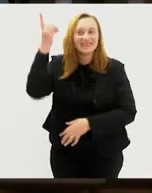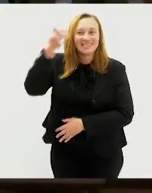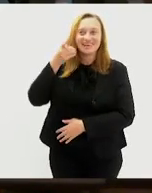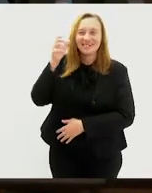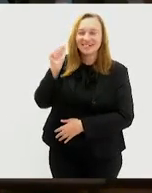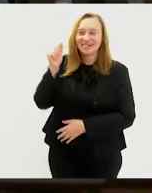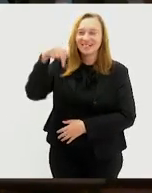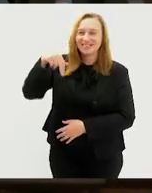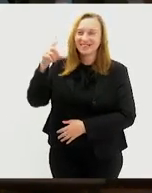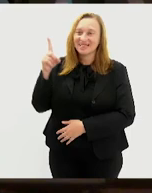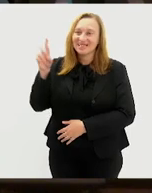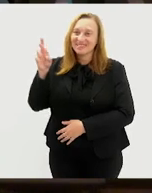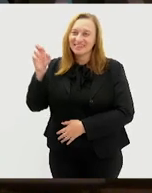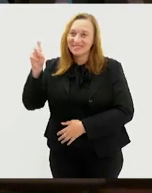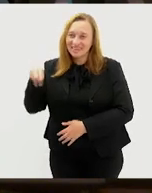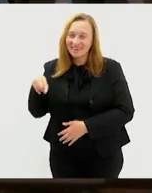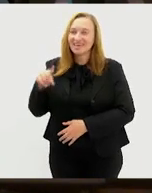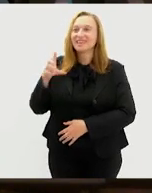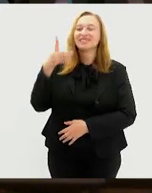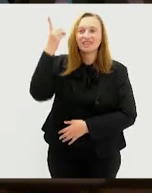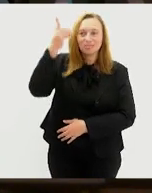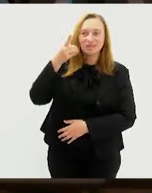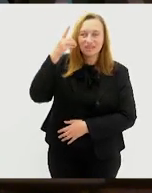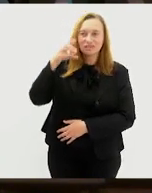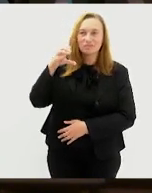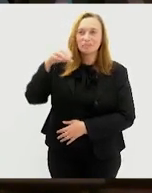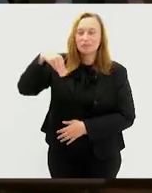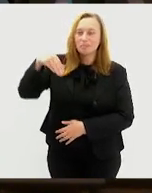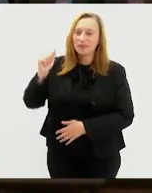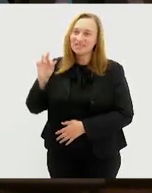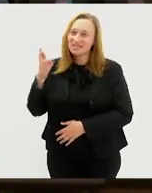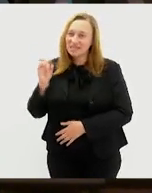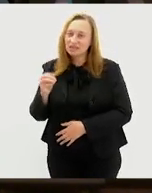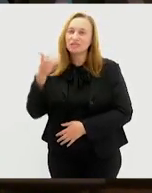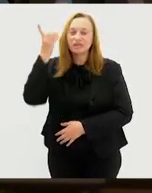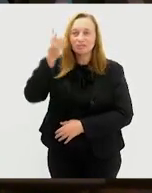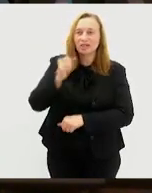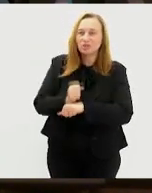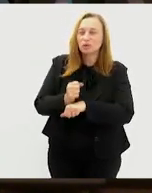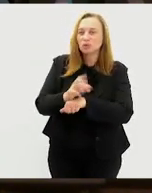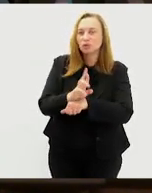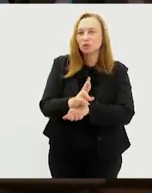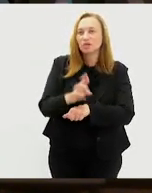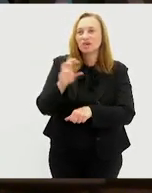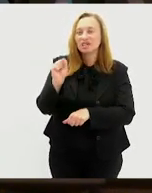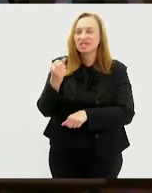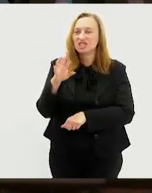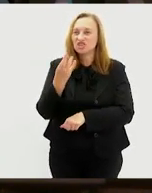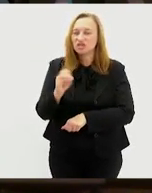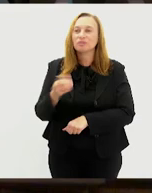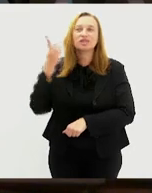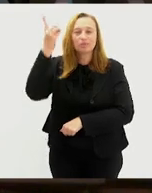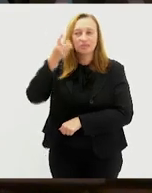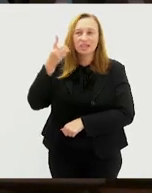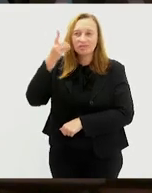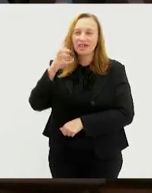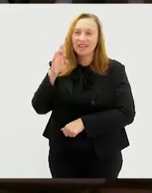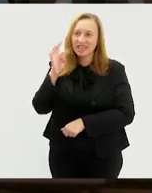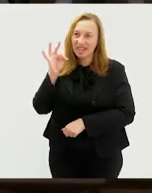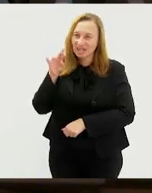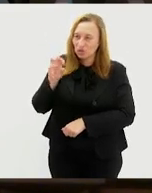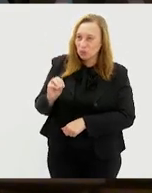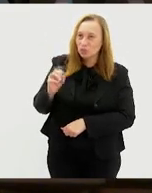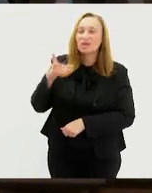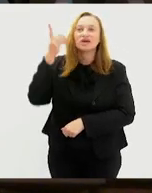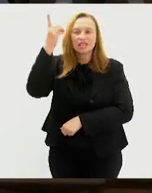Correia deputado Carlos Macedo Deputado Dr Serginho Deputado Renato Miranda Deputado